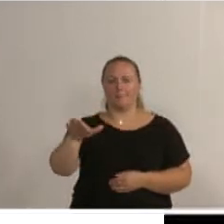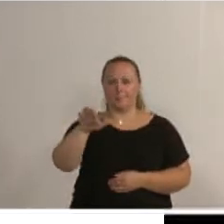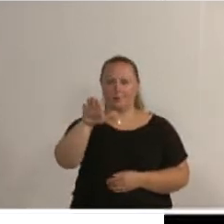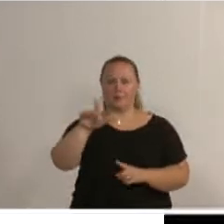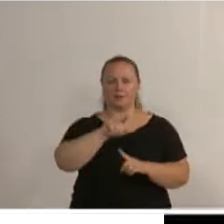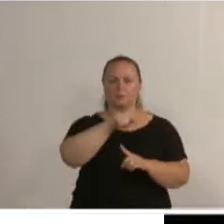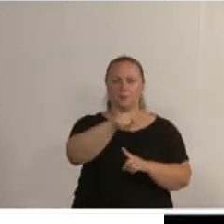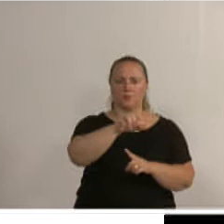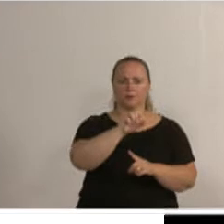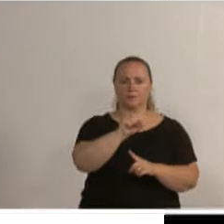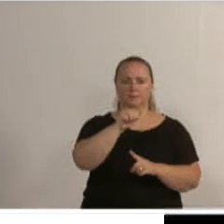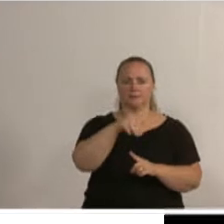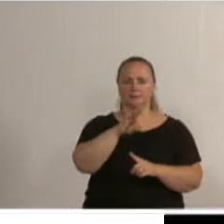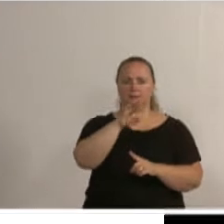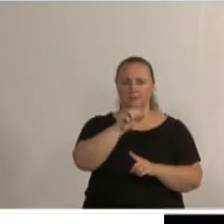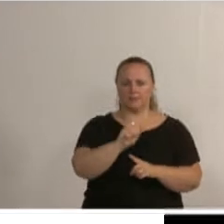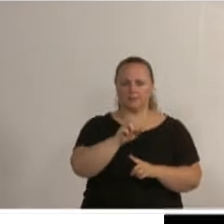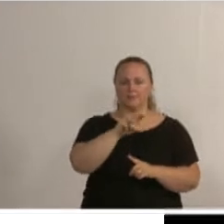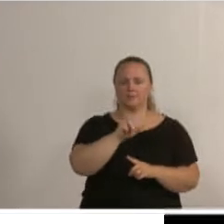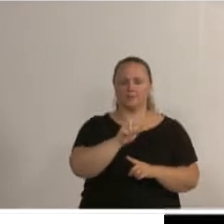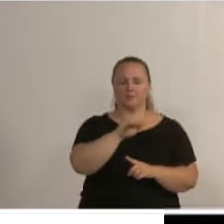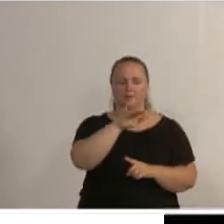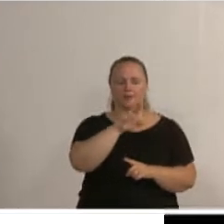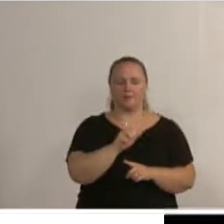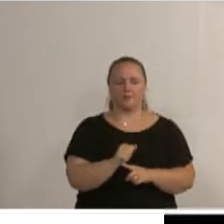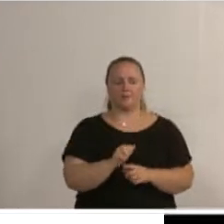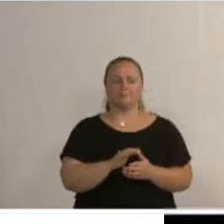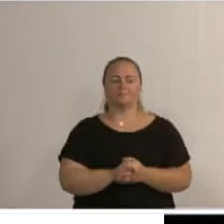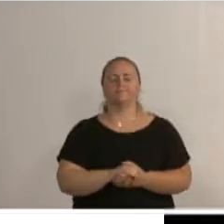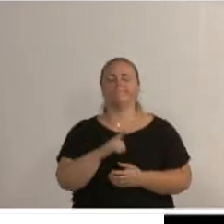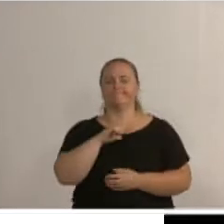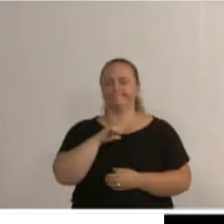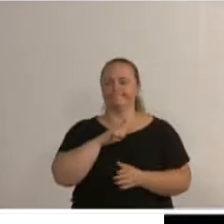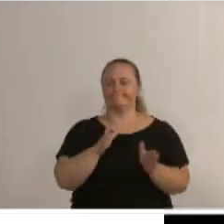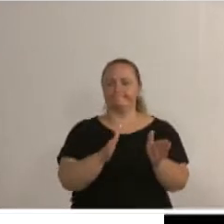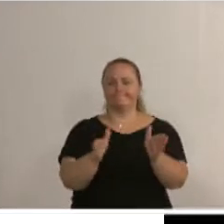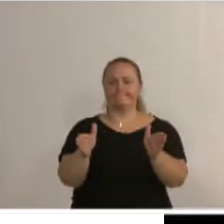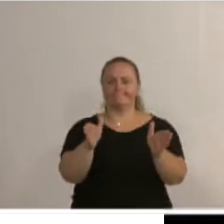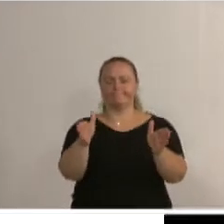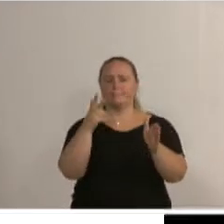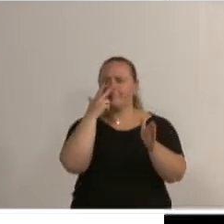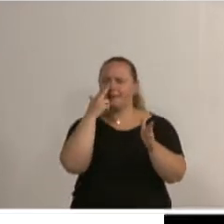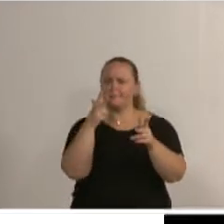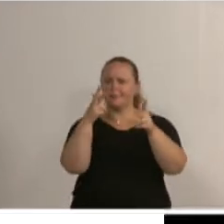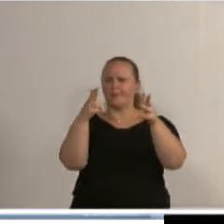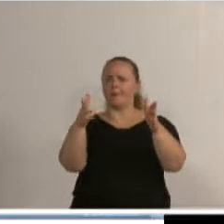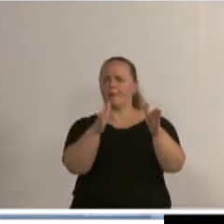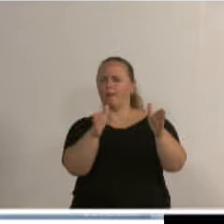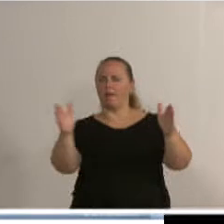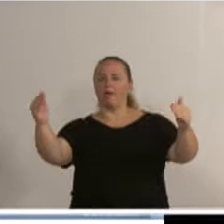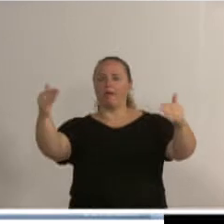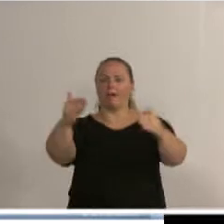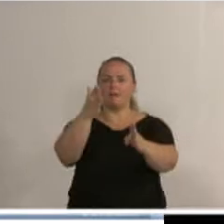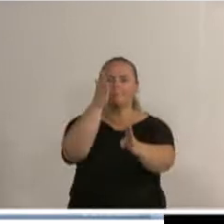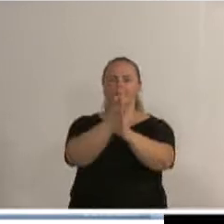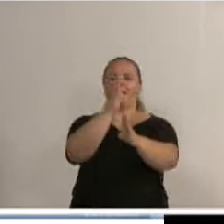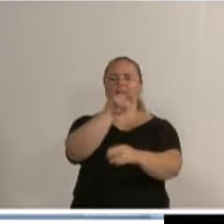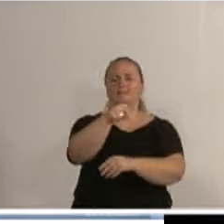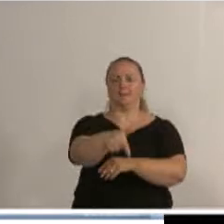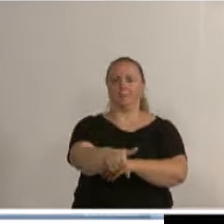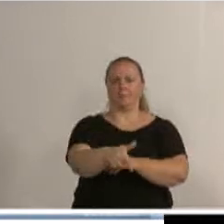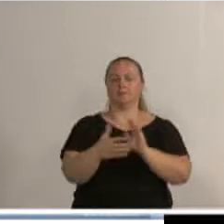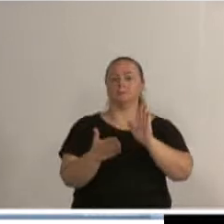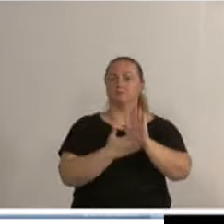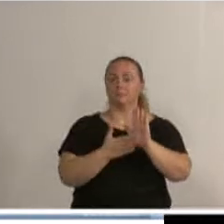Santa Maria. Eram 2 linhas que, basicamente, faziam o mesmo caminho, uma por um lado do rio, outra por outro. A solução proposta